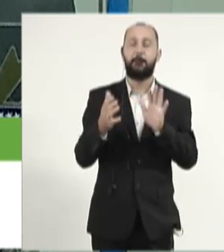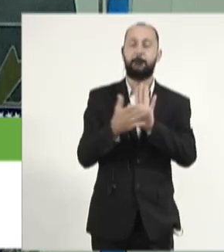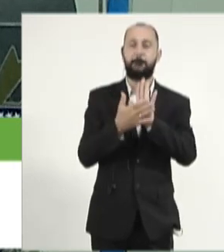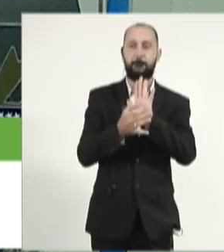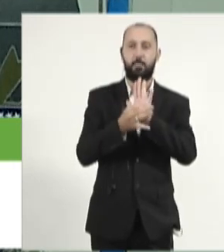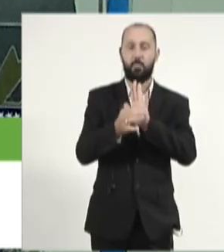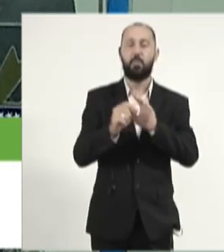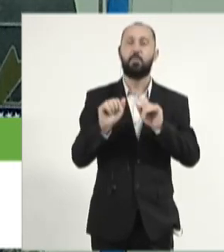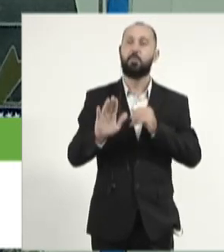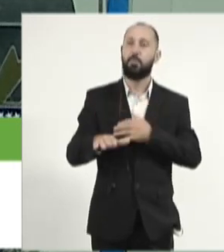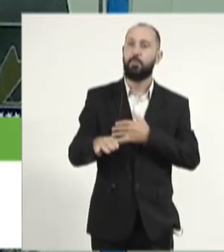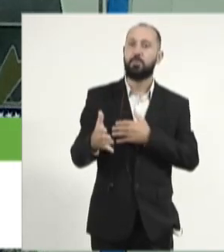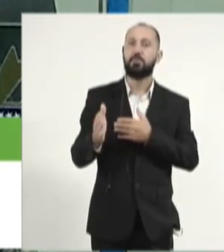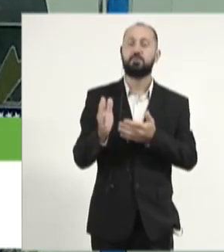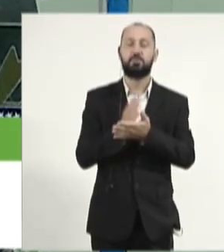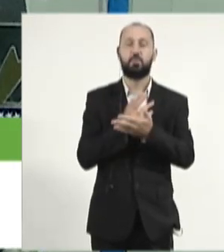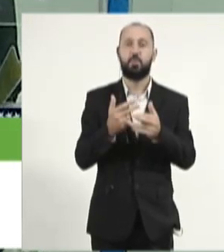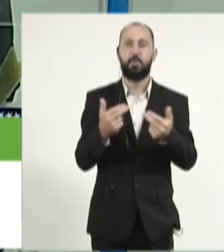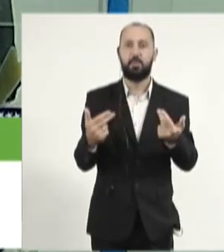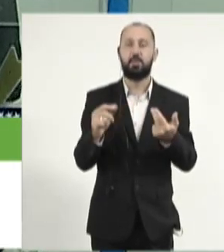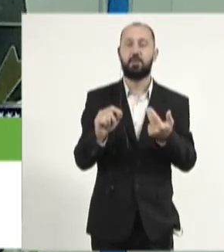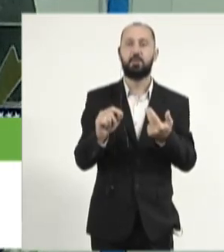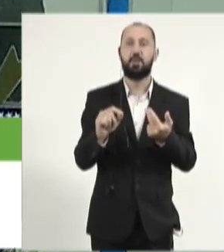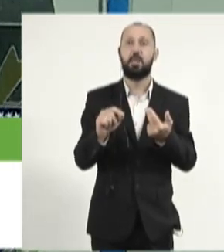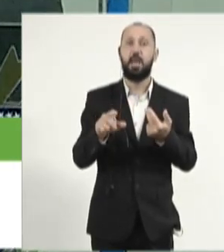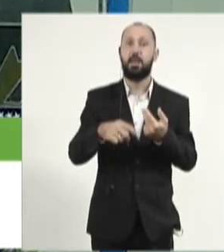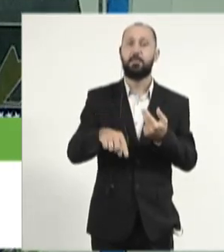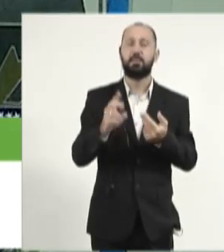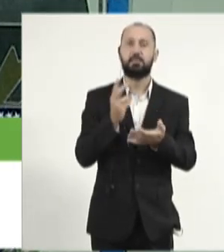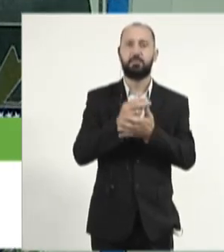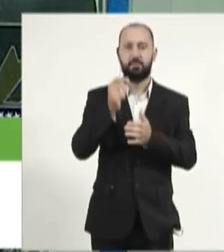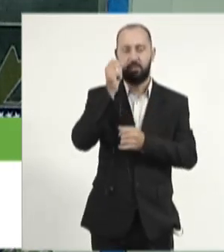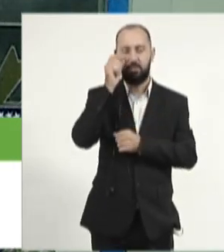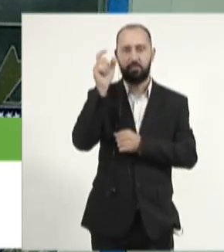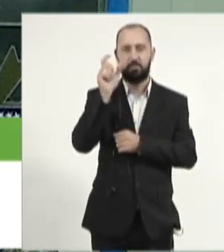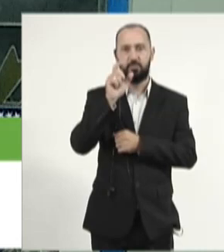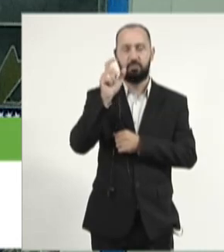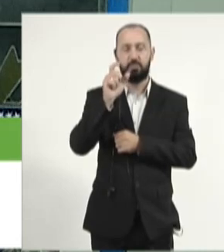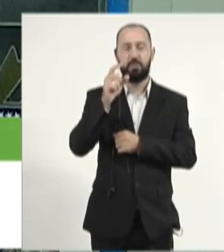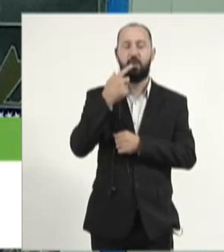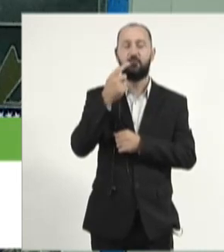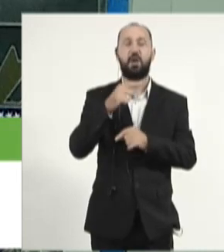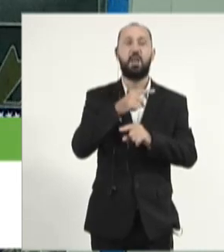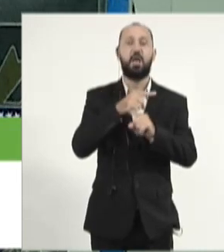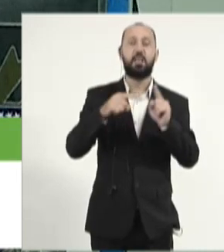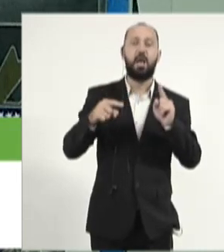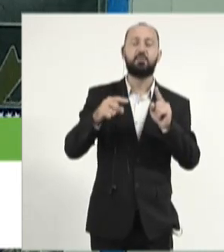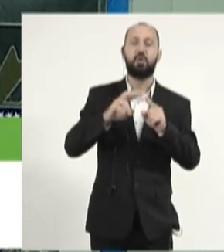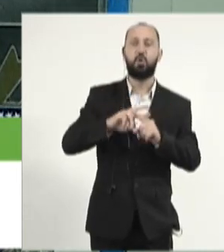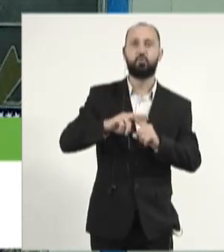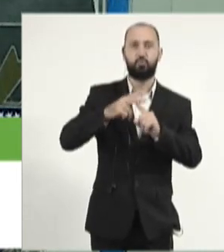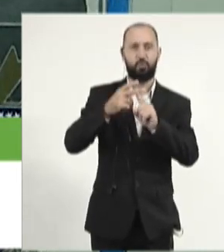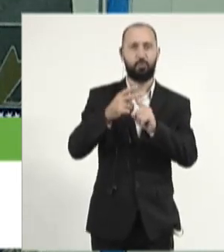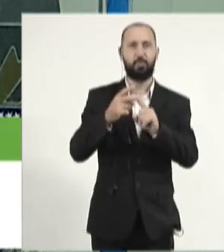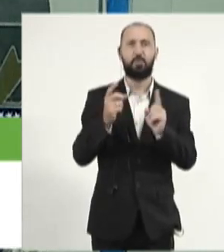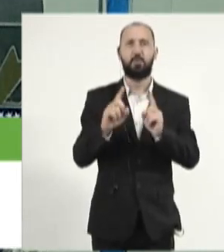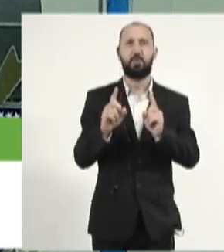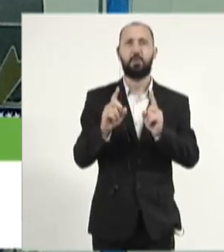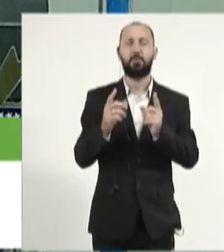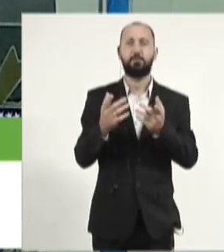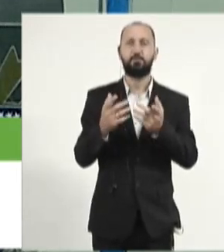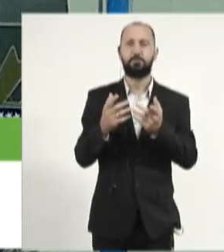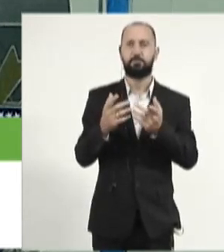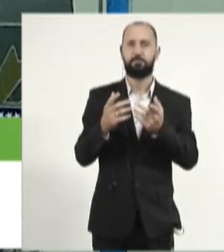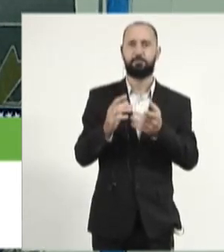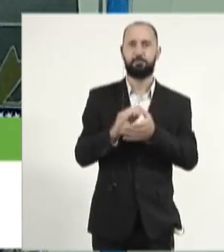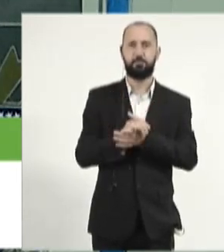propõem promoções, fazem promoções de alguns produtos. O consumidor sempre tem que ficar de olho, né? Se aquela promoção não é a metade do dobro, não é só